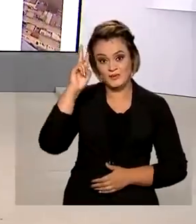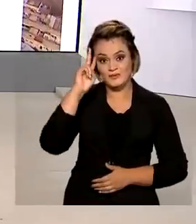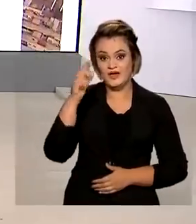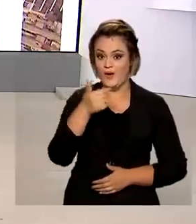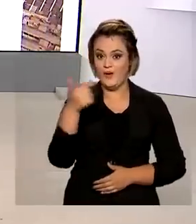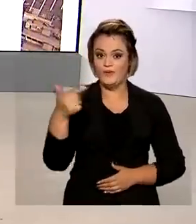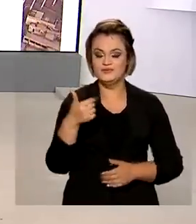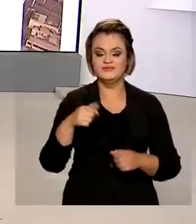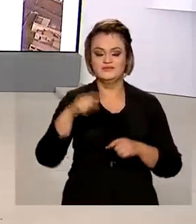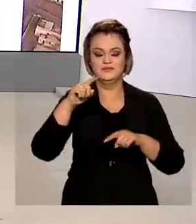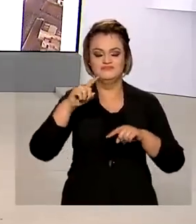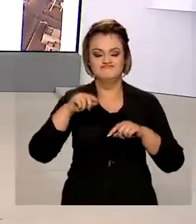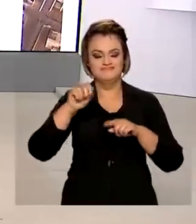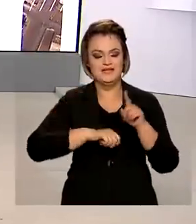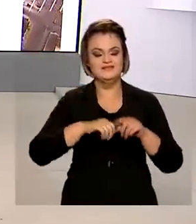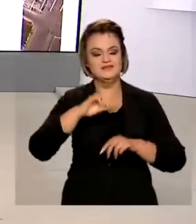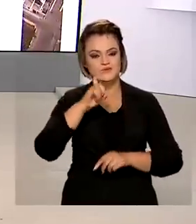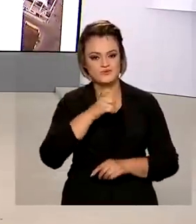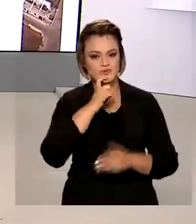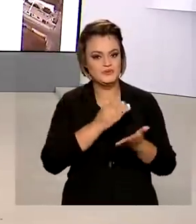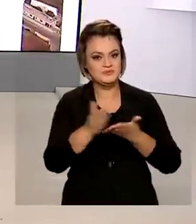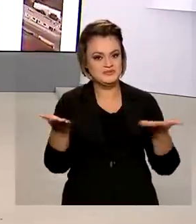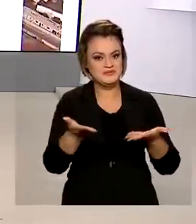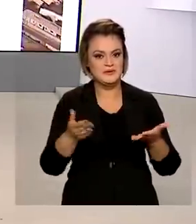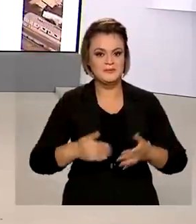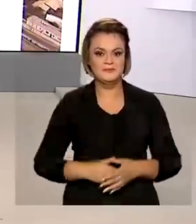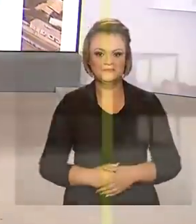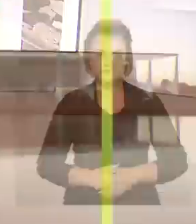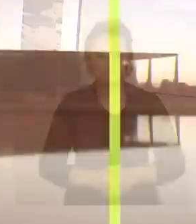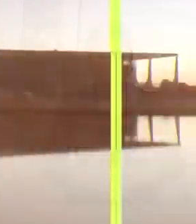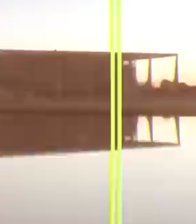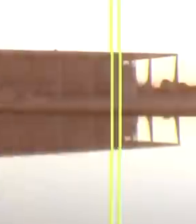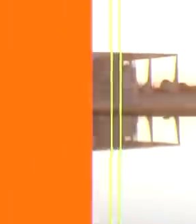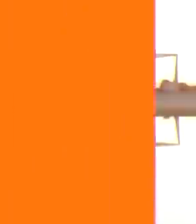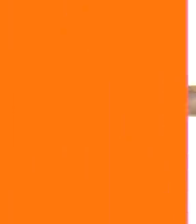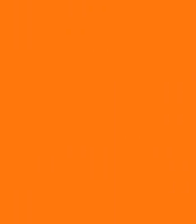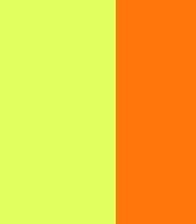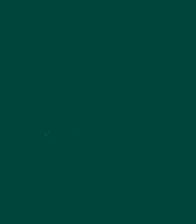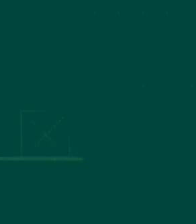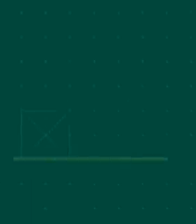Segunda-feira, 11 de julho, Brasil em Dia já está no ar.